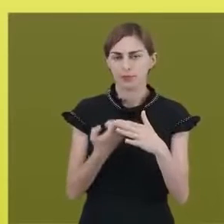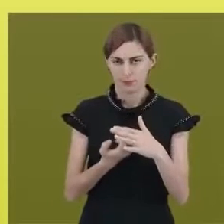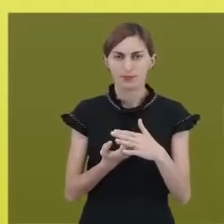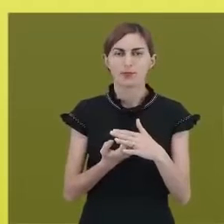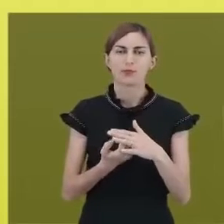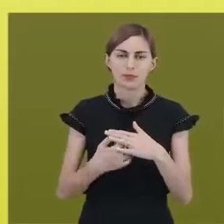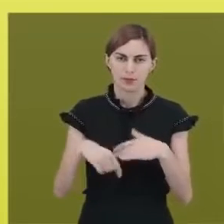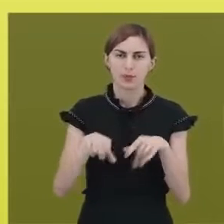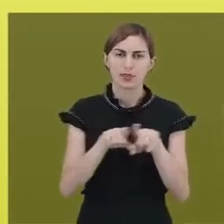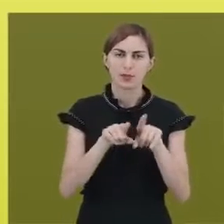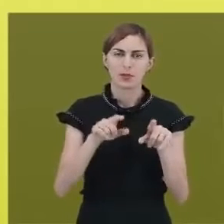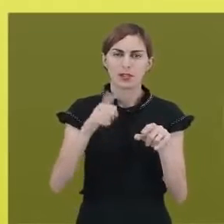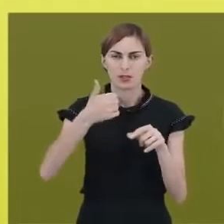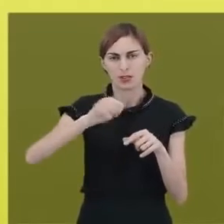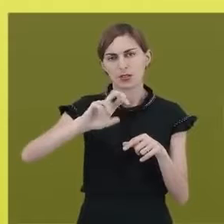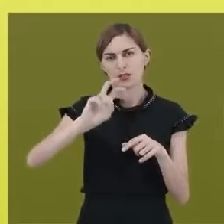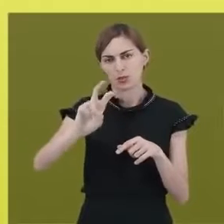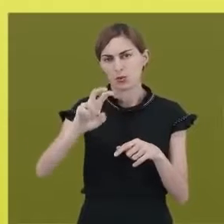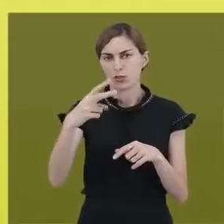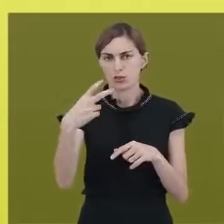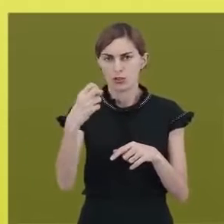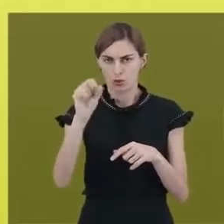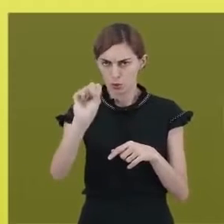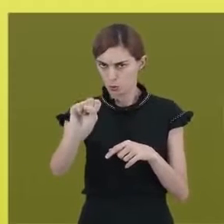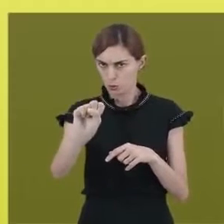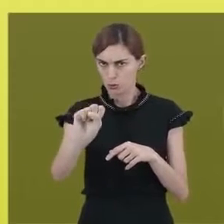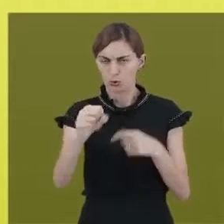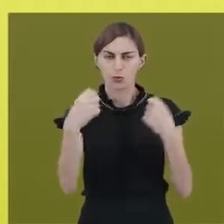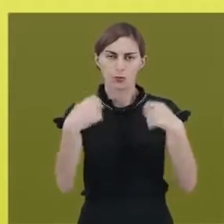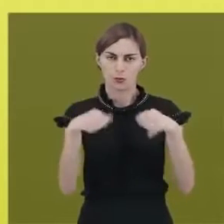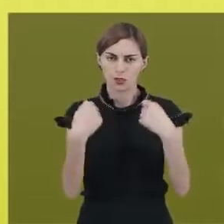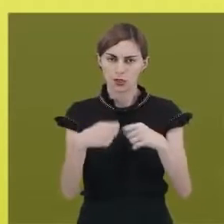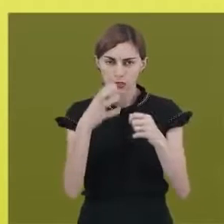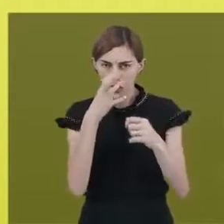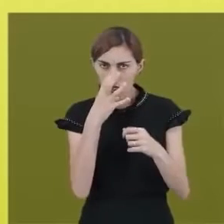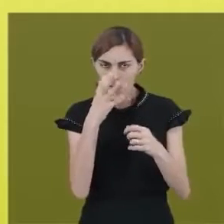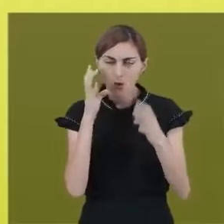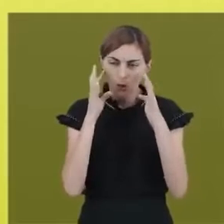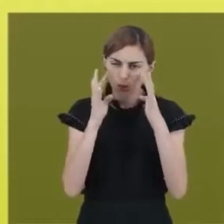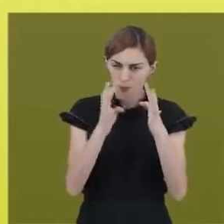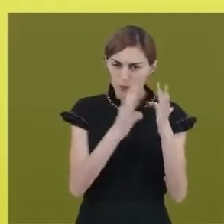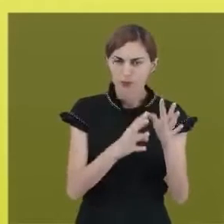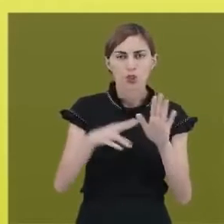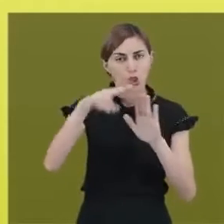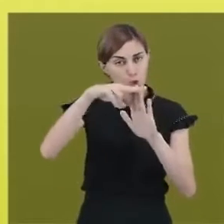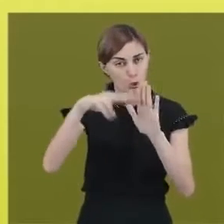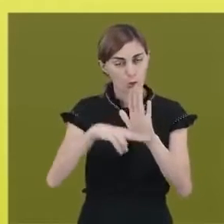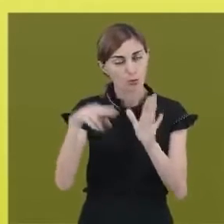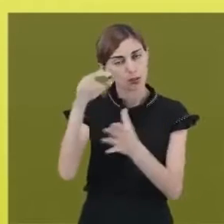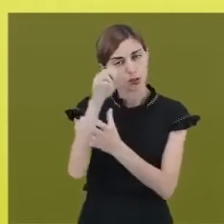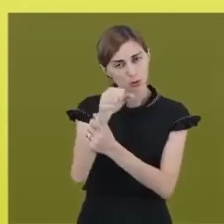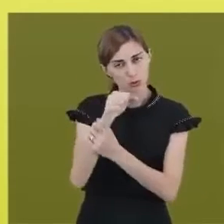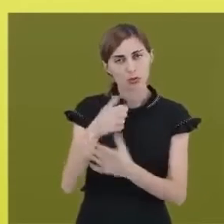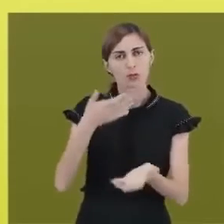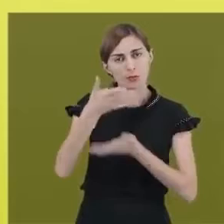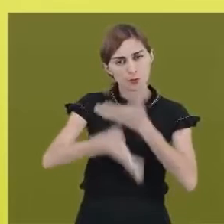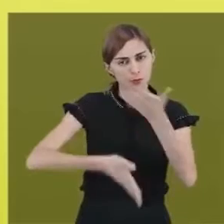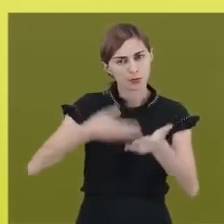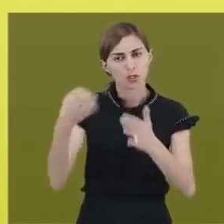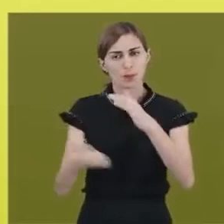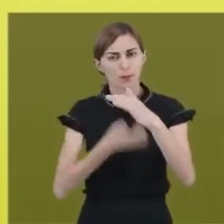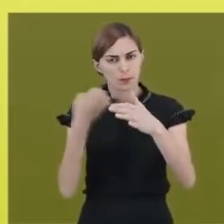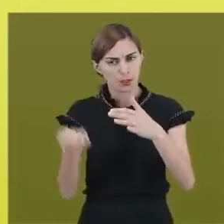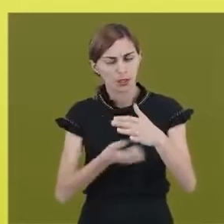vai ver no artigo 158, que necessita ele observar as normas de segurança, colaborar com a empresa